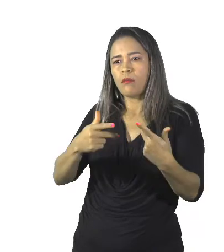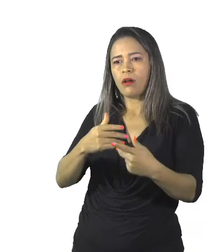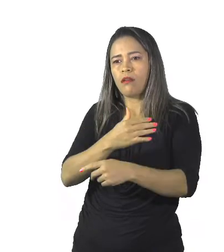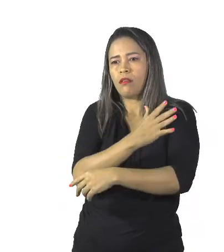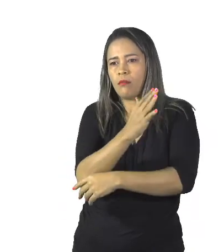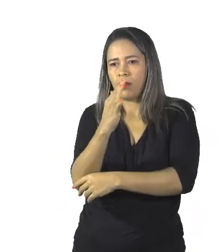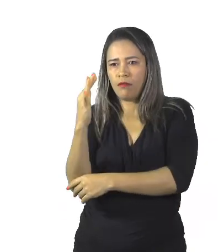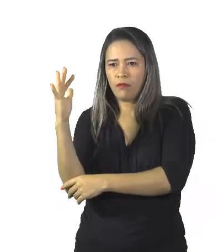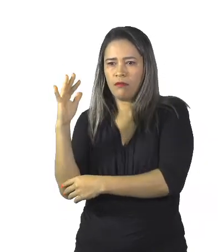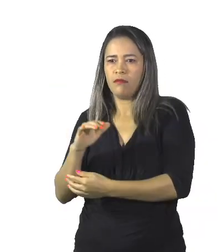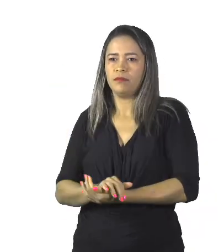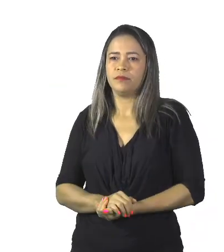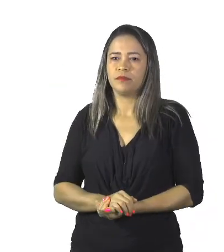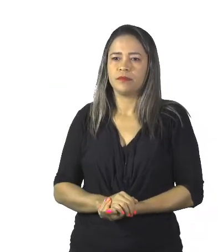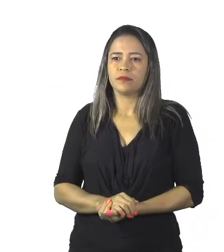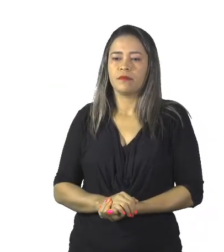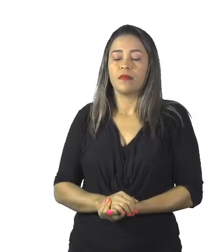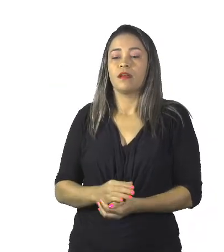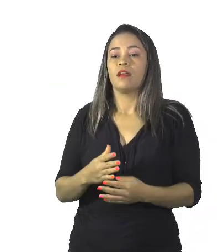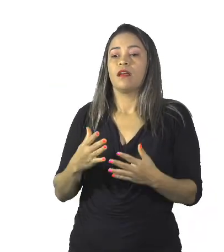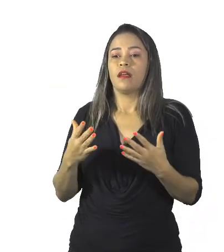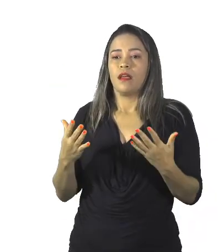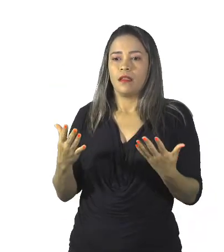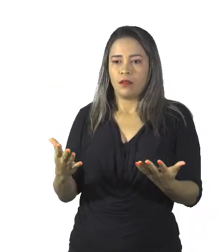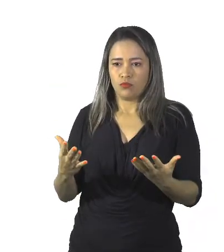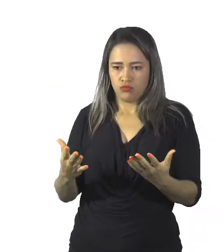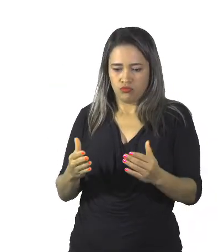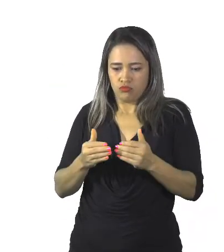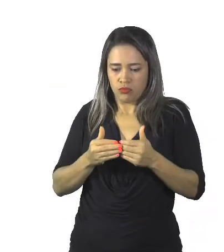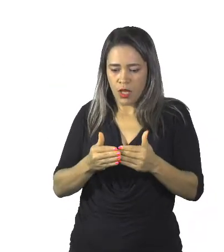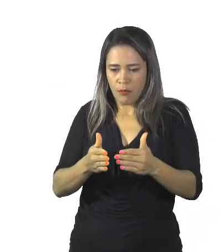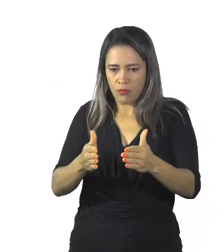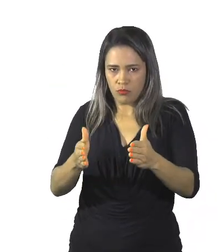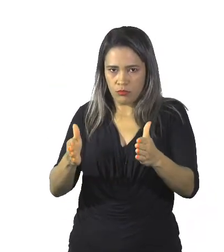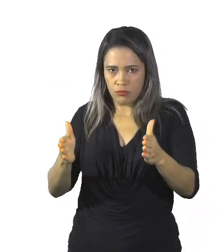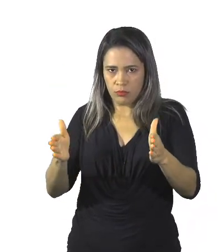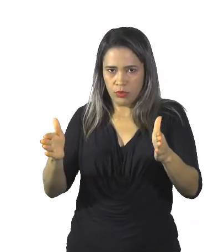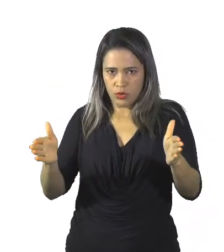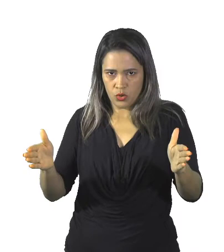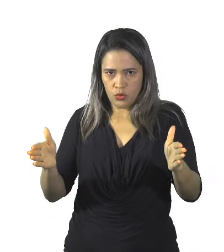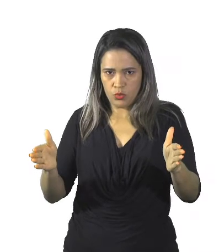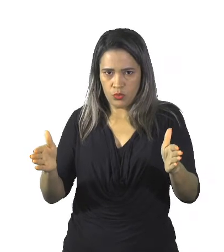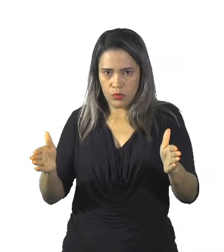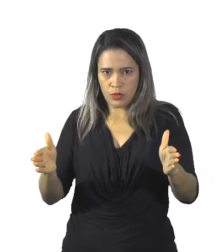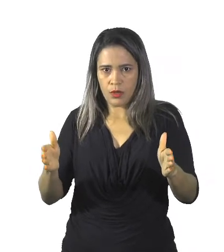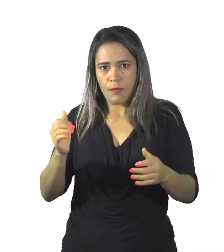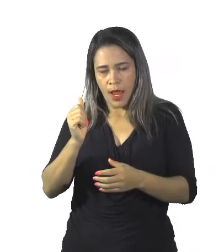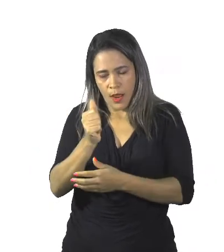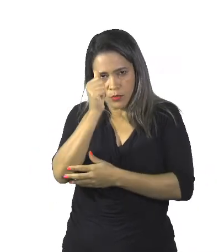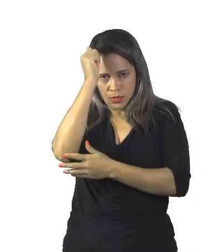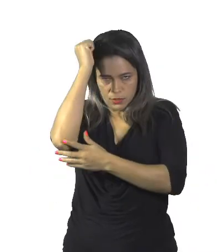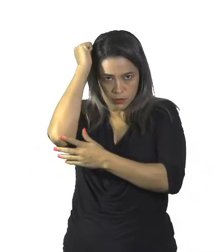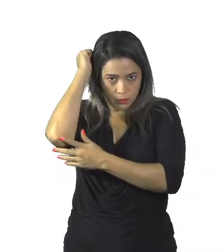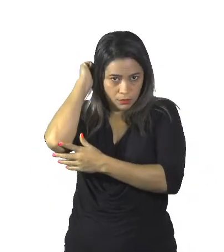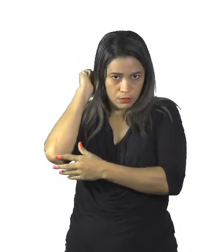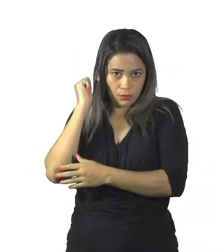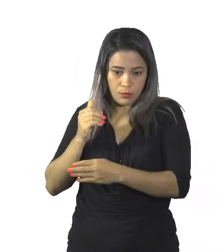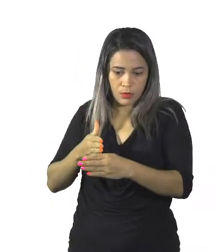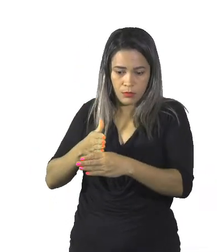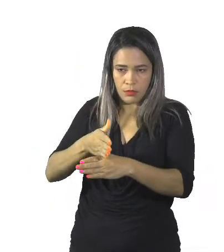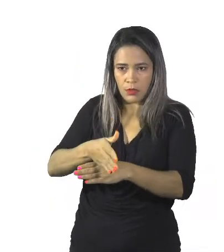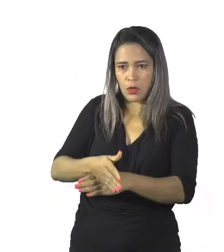Lajeado e através da abertura para a realização de atividades acadêmicas,